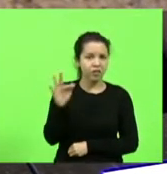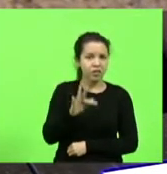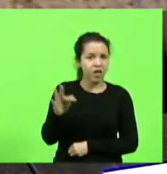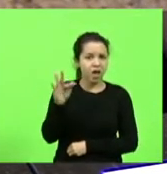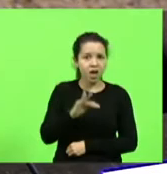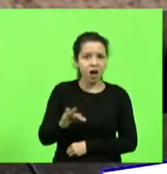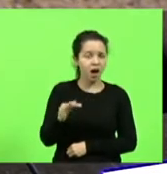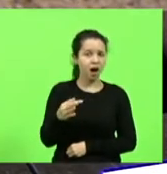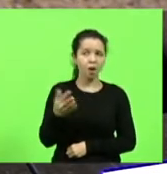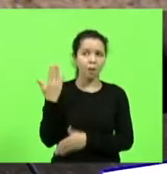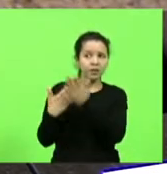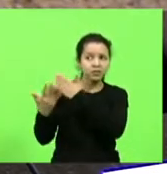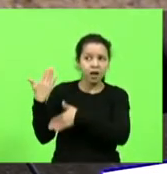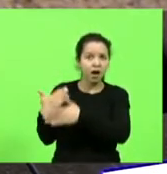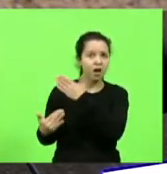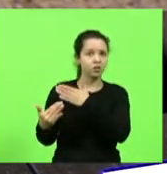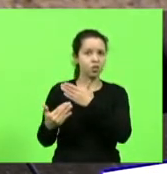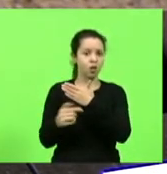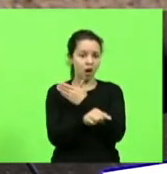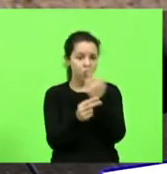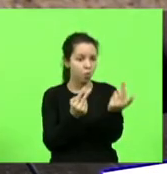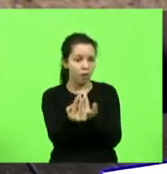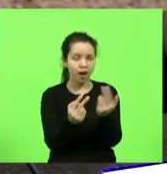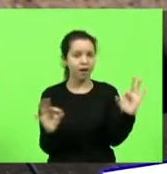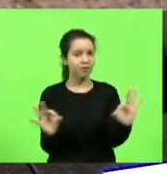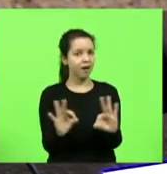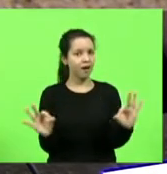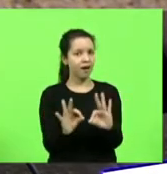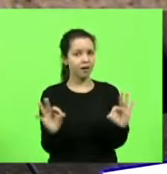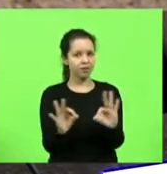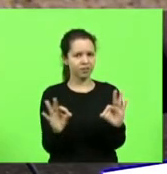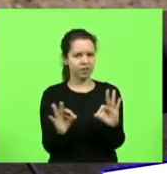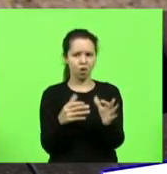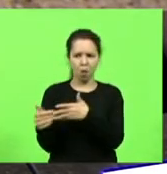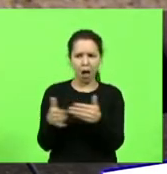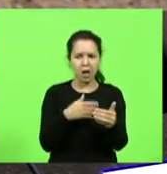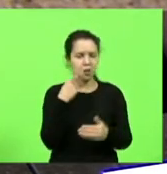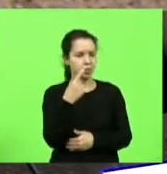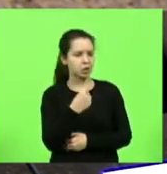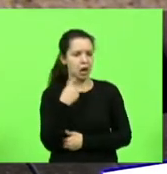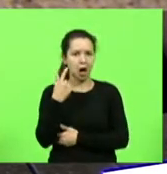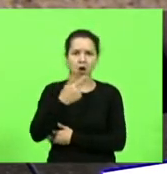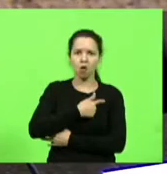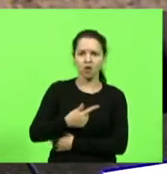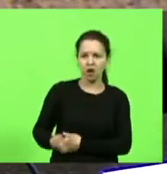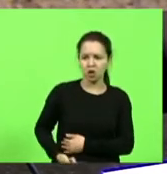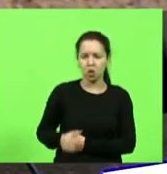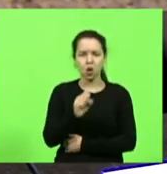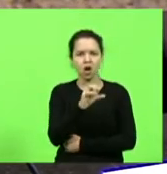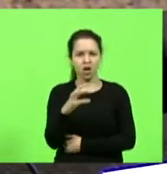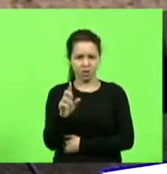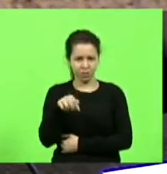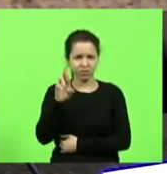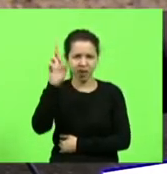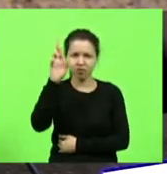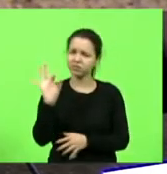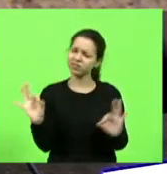rodovia. Esses são os responsáveis, não qualquer deputado ou qualquer governador de Santa Catarina. Claro que